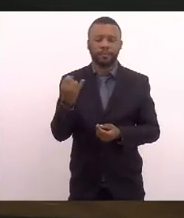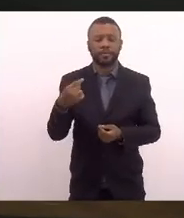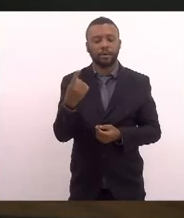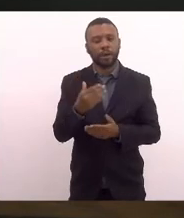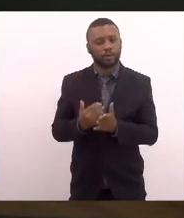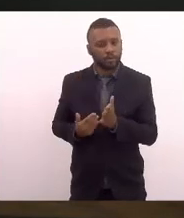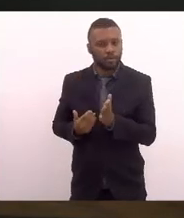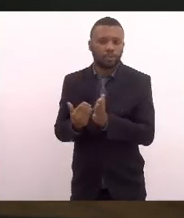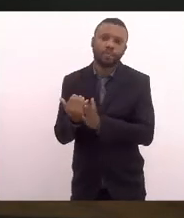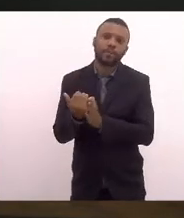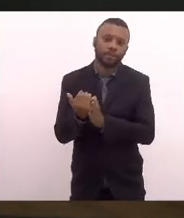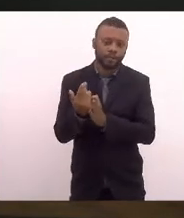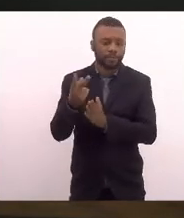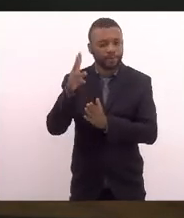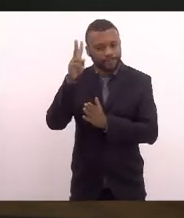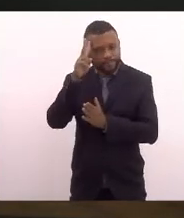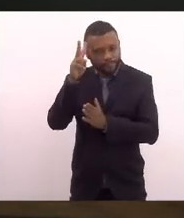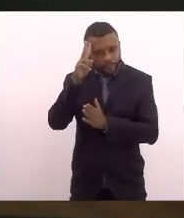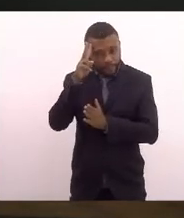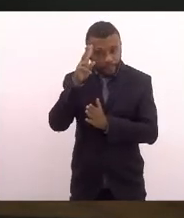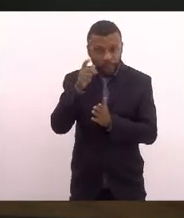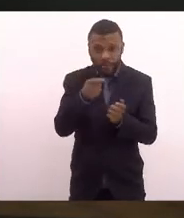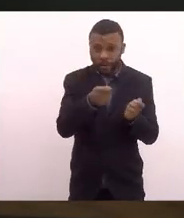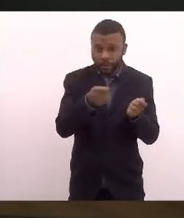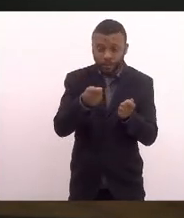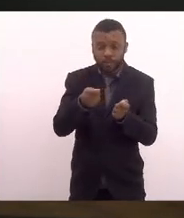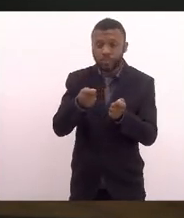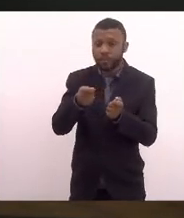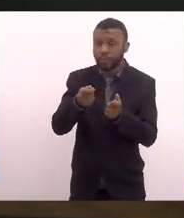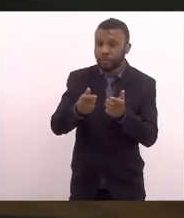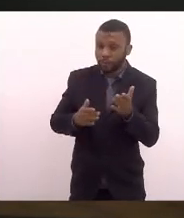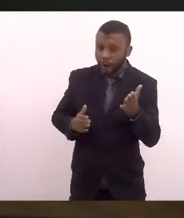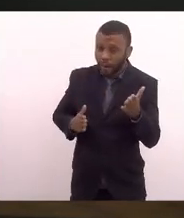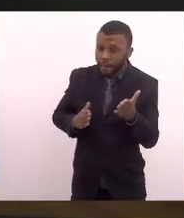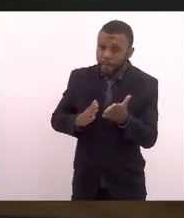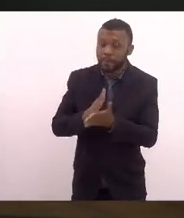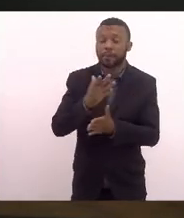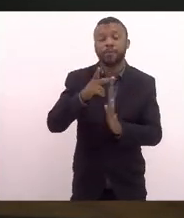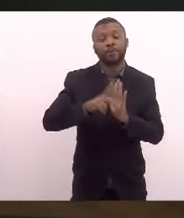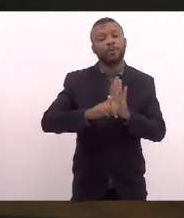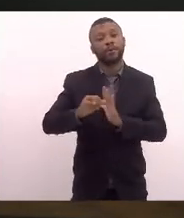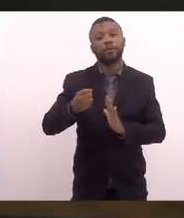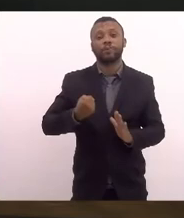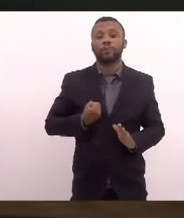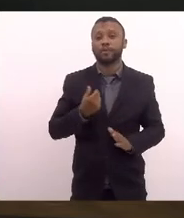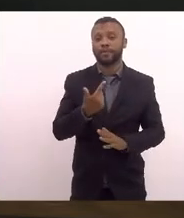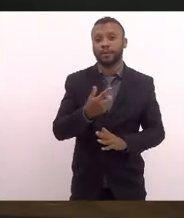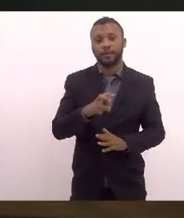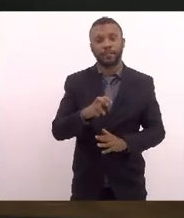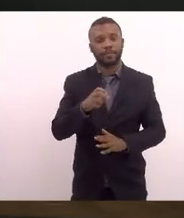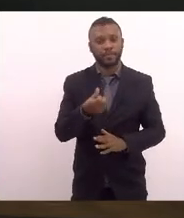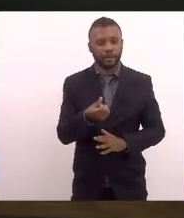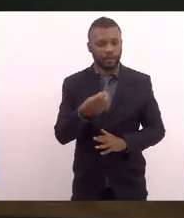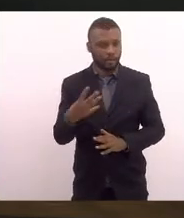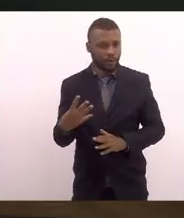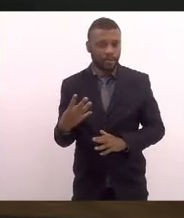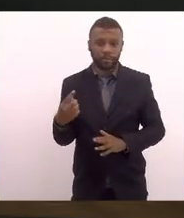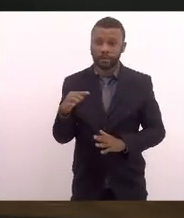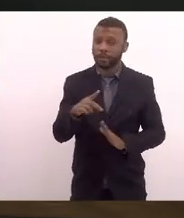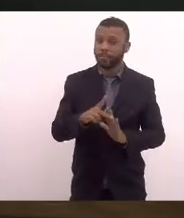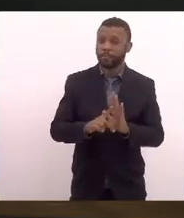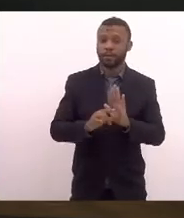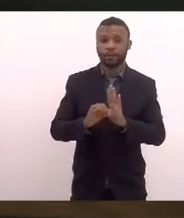essa semana com a aprovação do PL 2564, e esse PL,